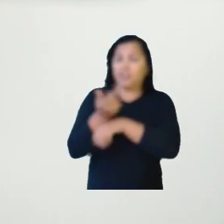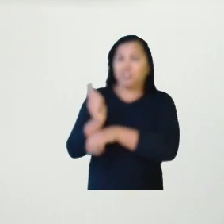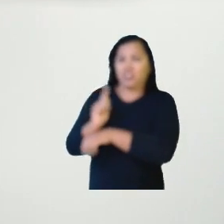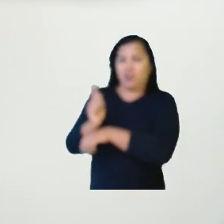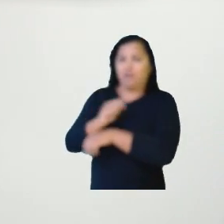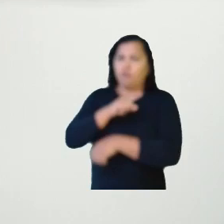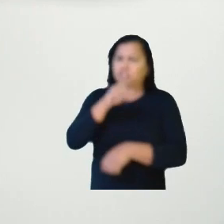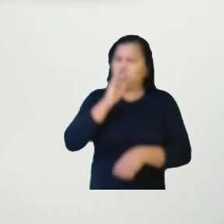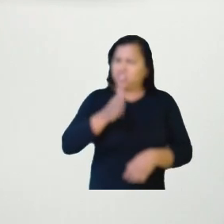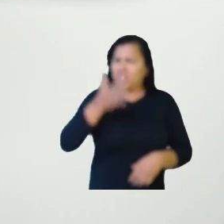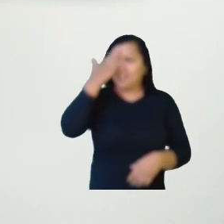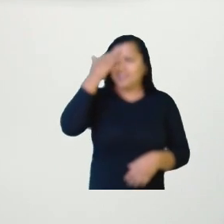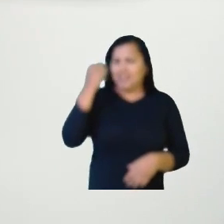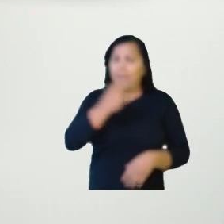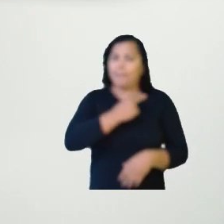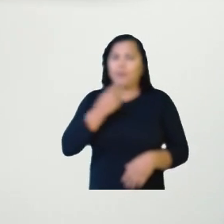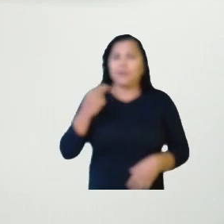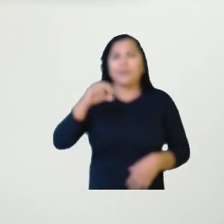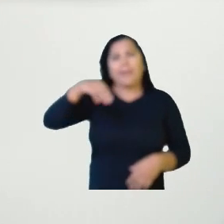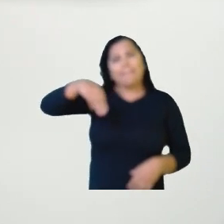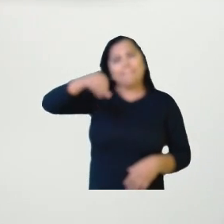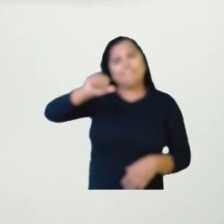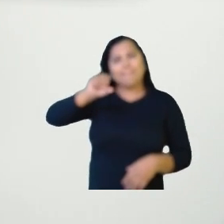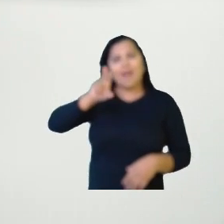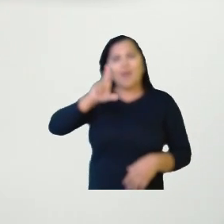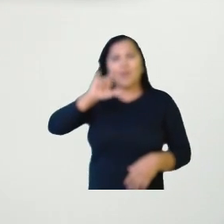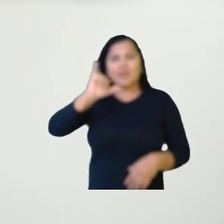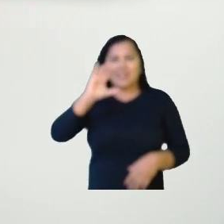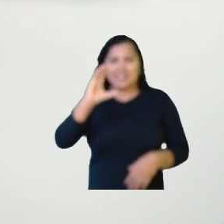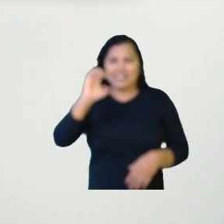a professora Mauricéia.